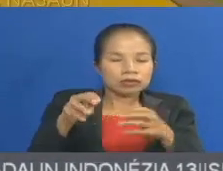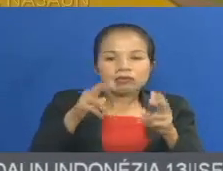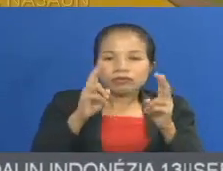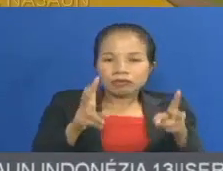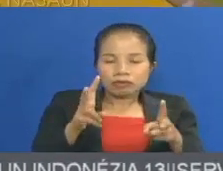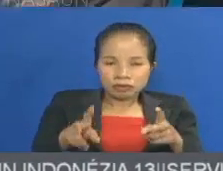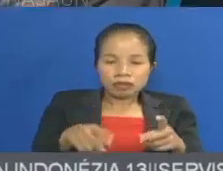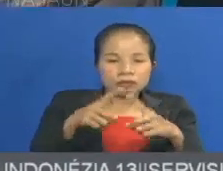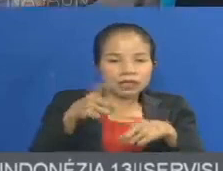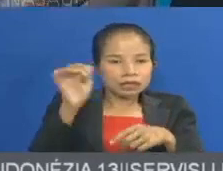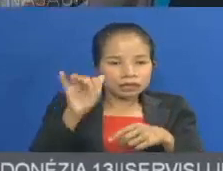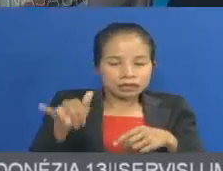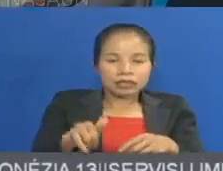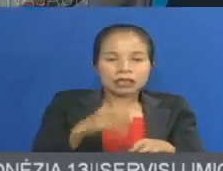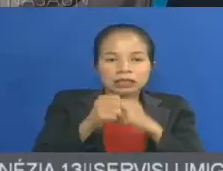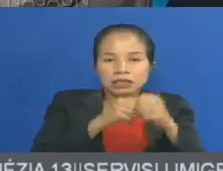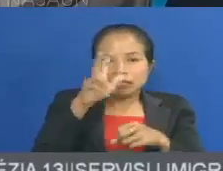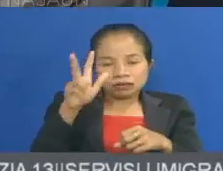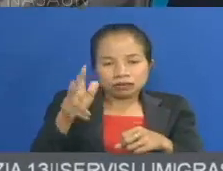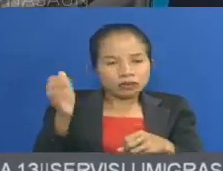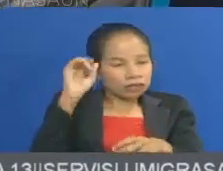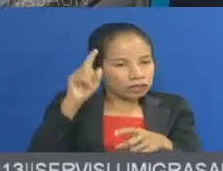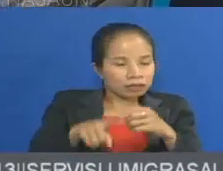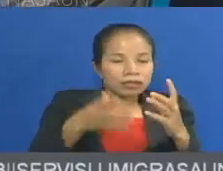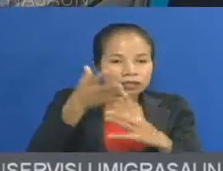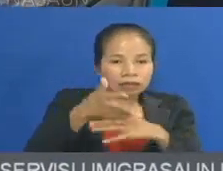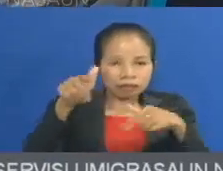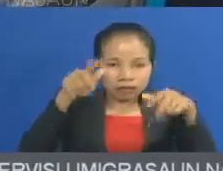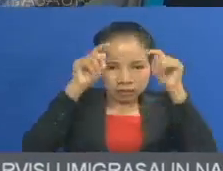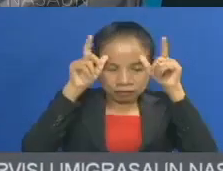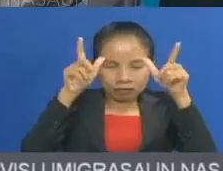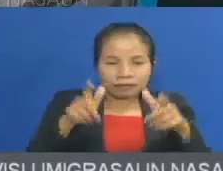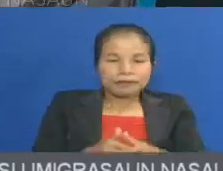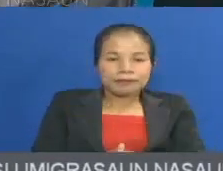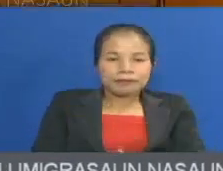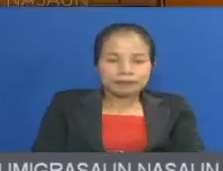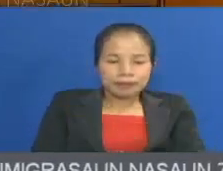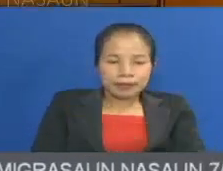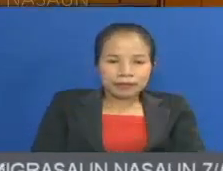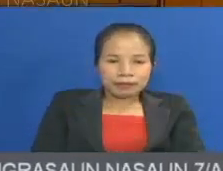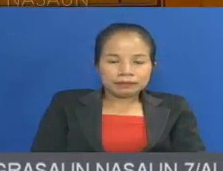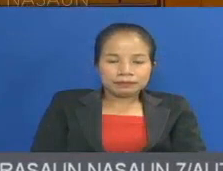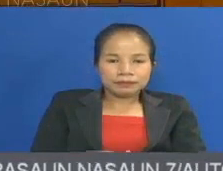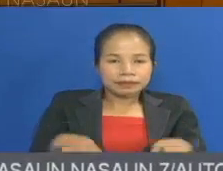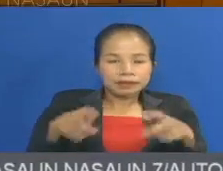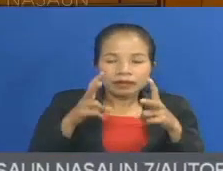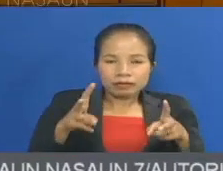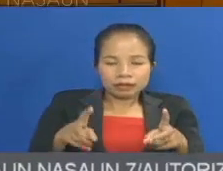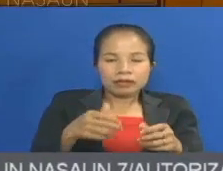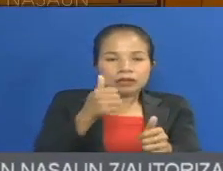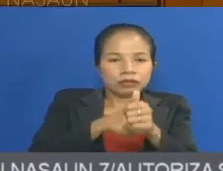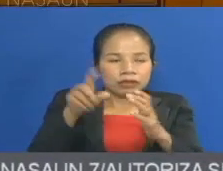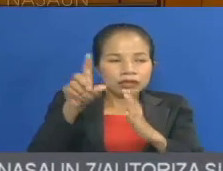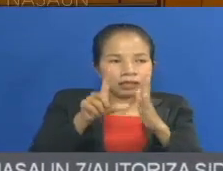voluntário. Basira no durante Tinantolo. Sira labela tamamai Timor-Leste. Iha abandono voluntário nenian tuir Lei Imigração